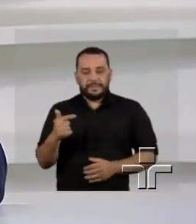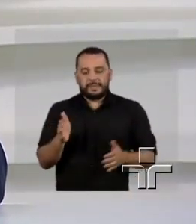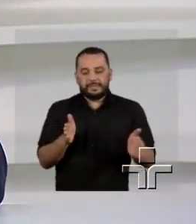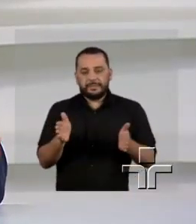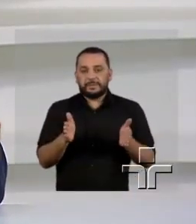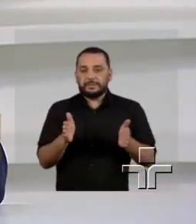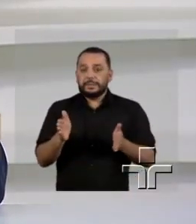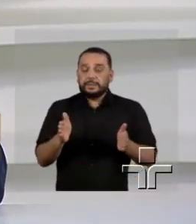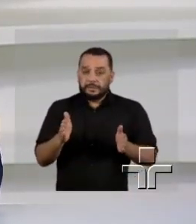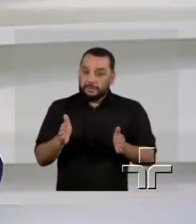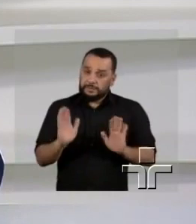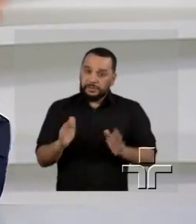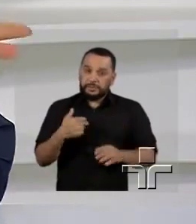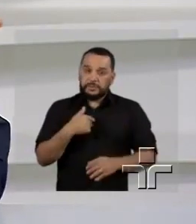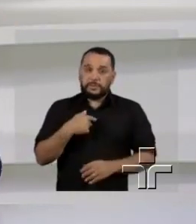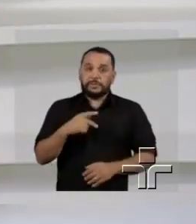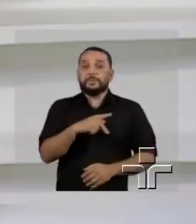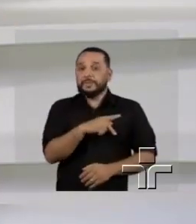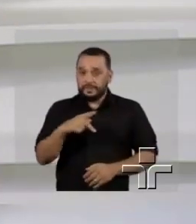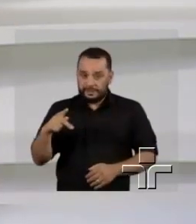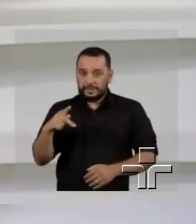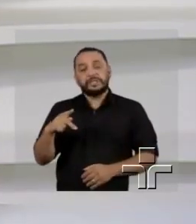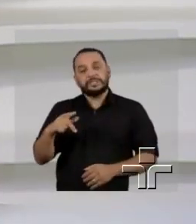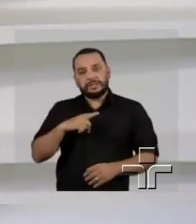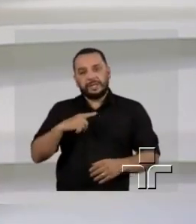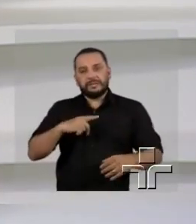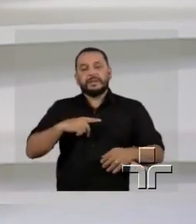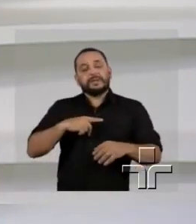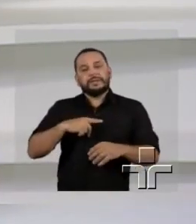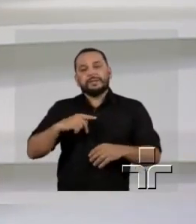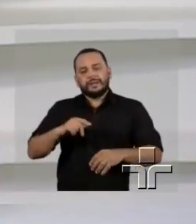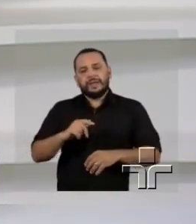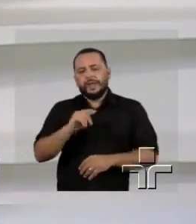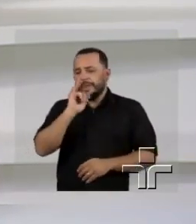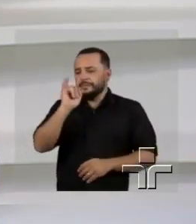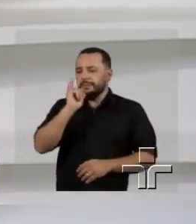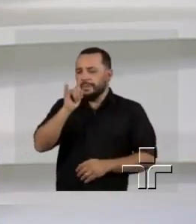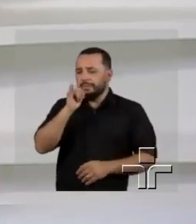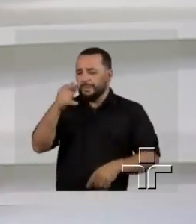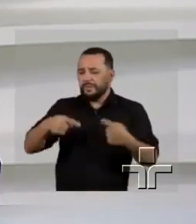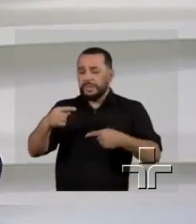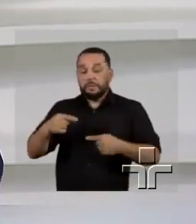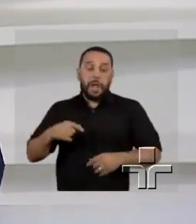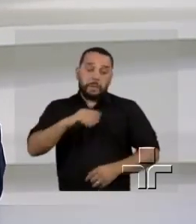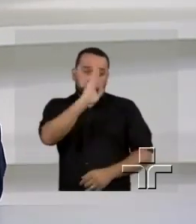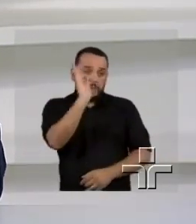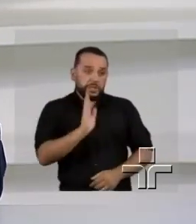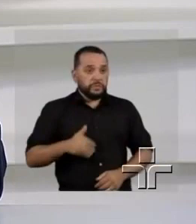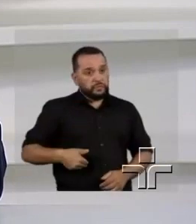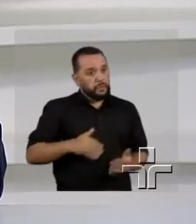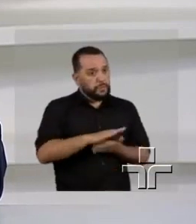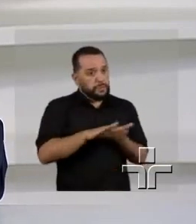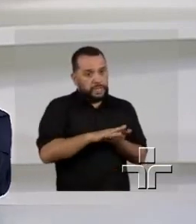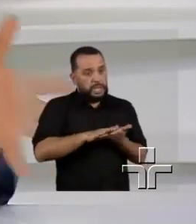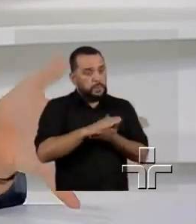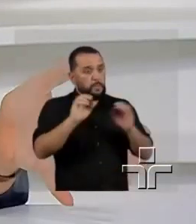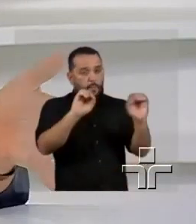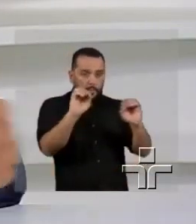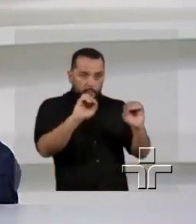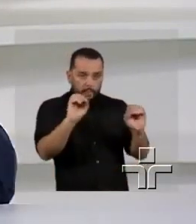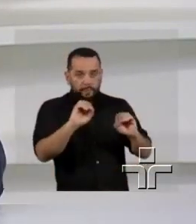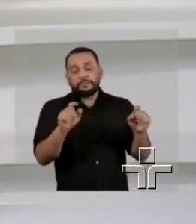que decidiu, dentro das atribuições dele, dentro das prerrogativas que tem, de me substituir. Isso